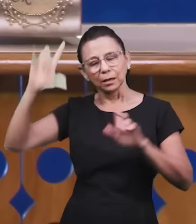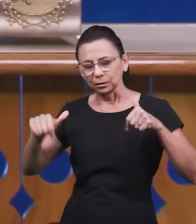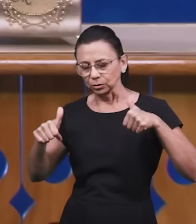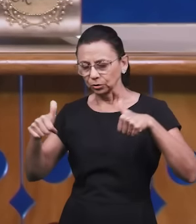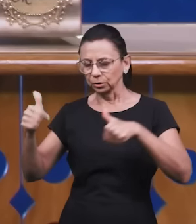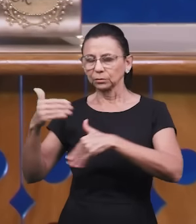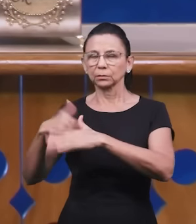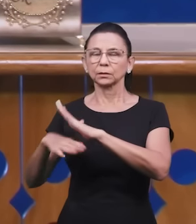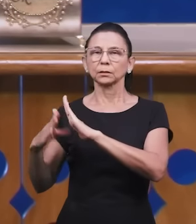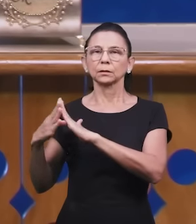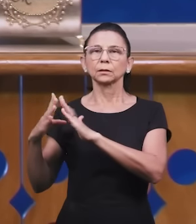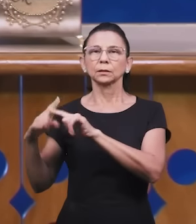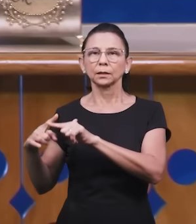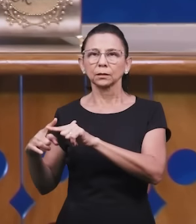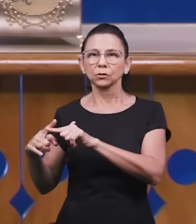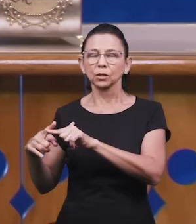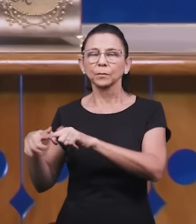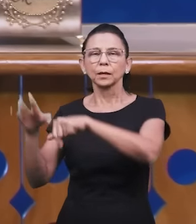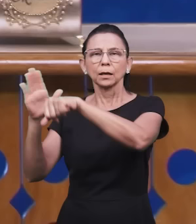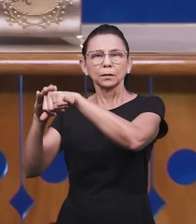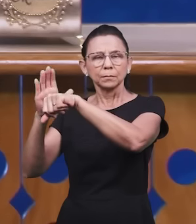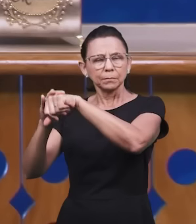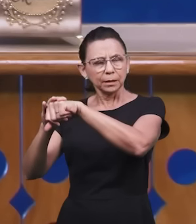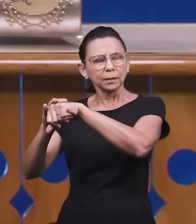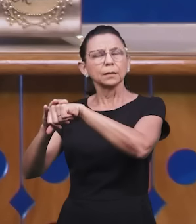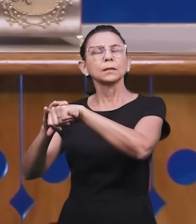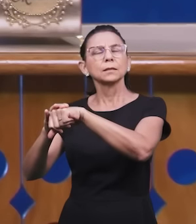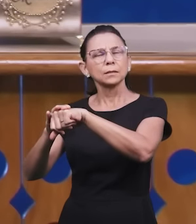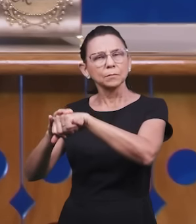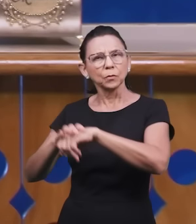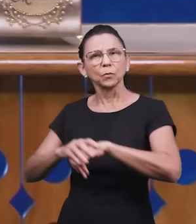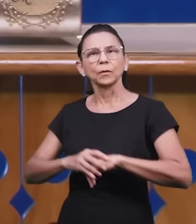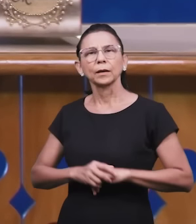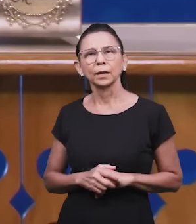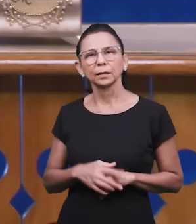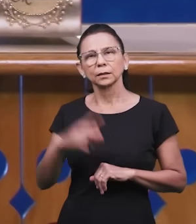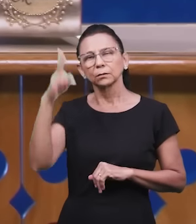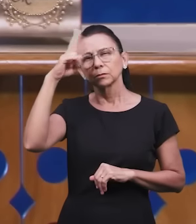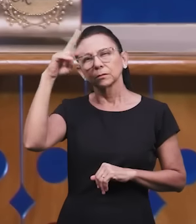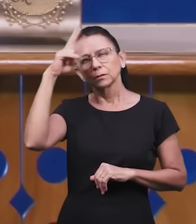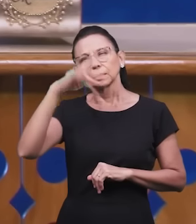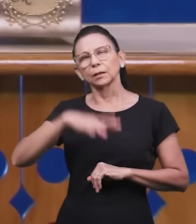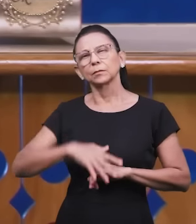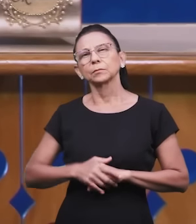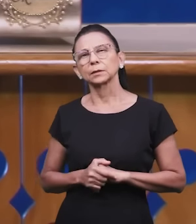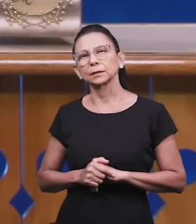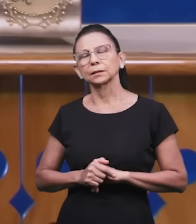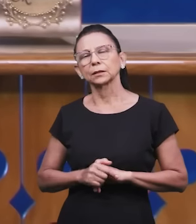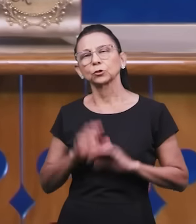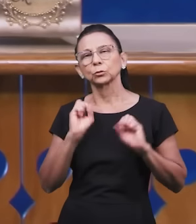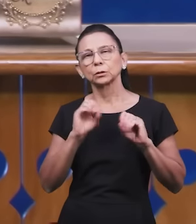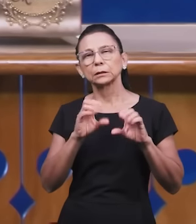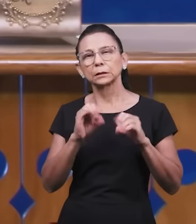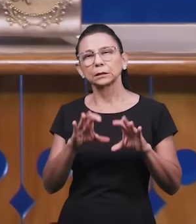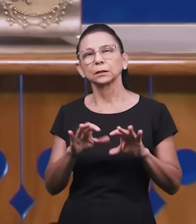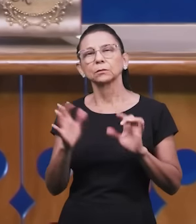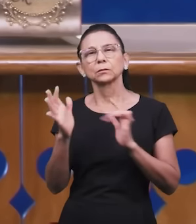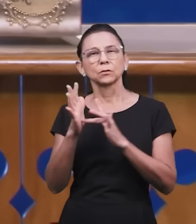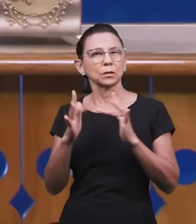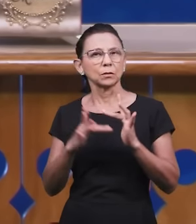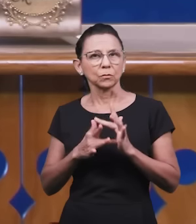da igreja, porque é Ele que nos faz lembrar de todas as palavras do Senhor Jesus. Ele mesmo disse isso. É Ele